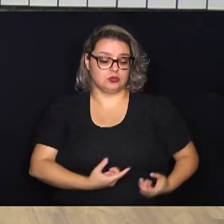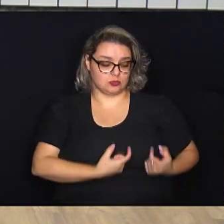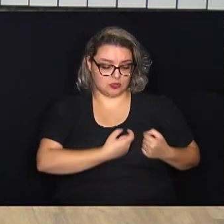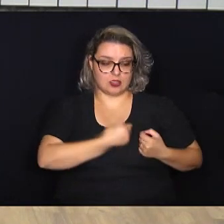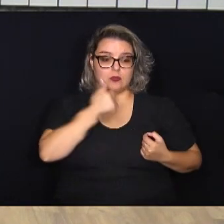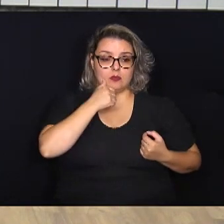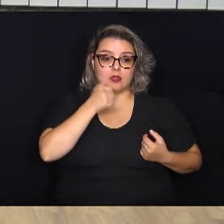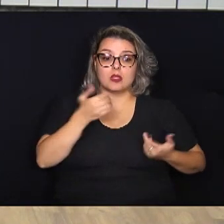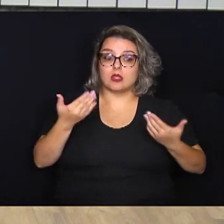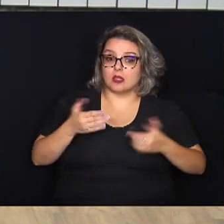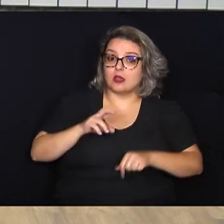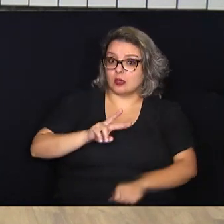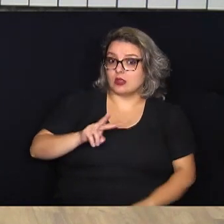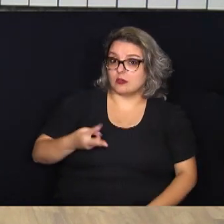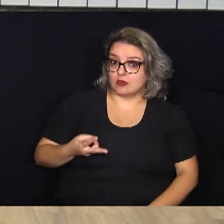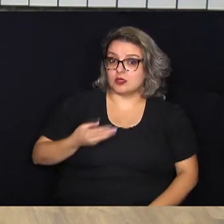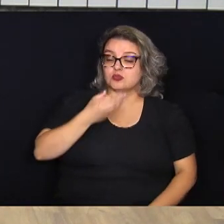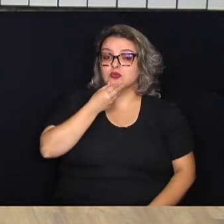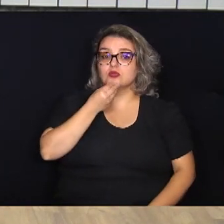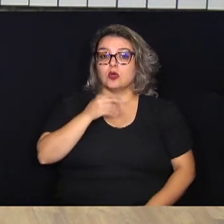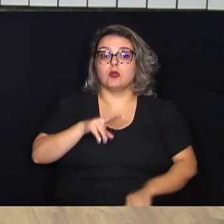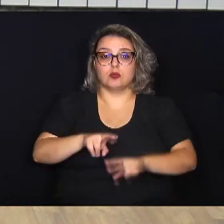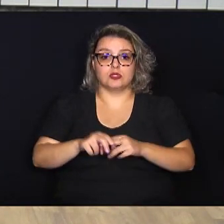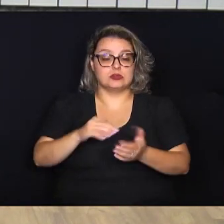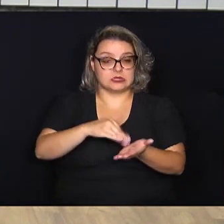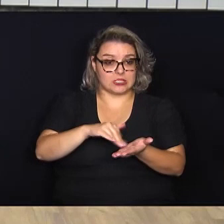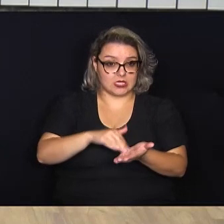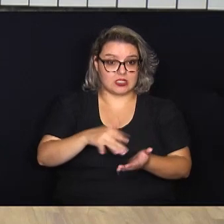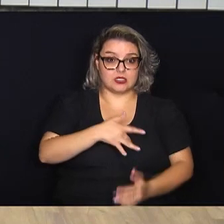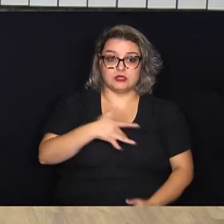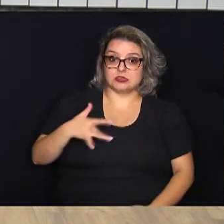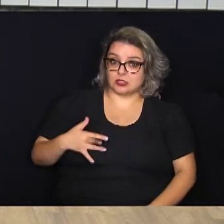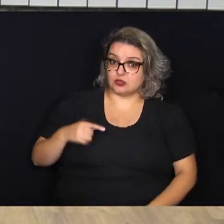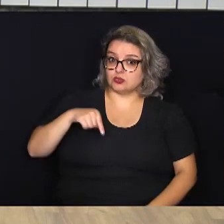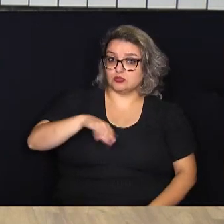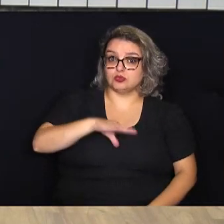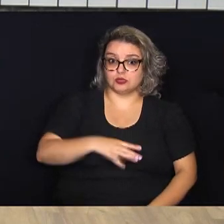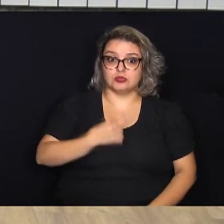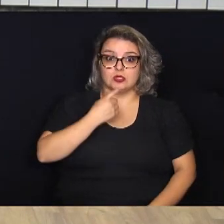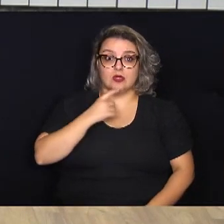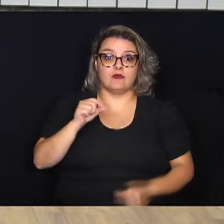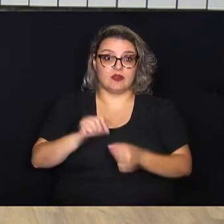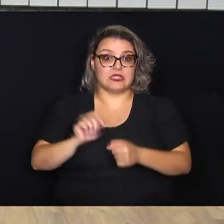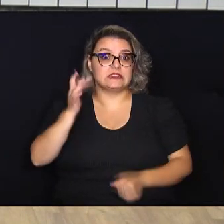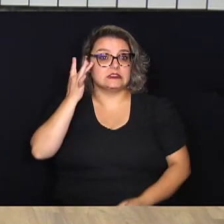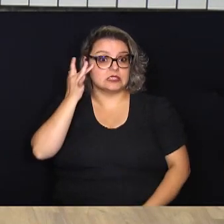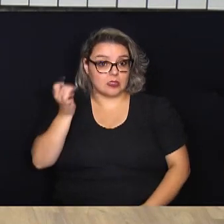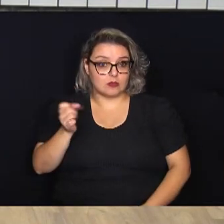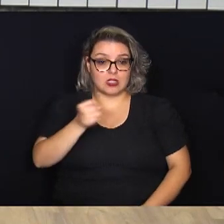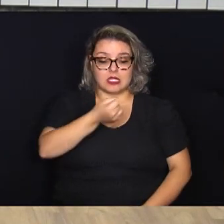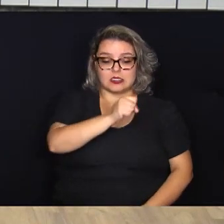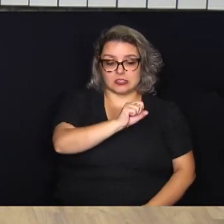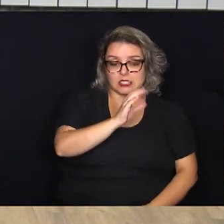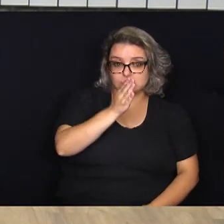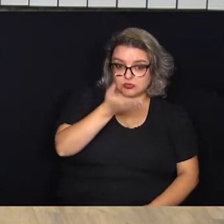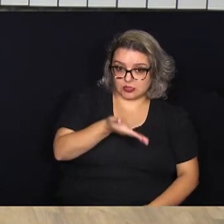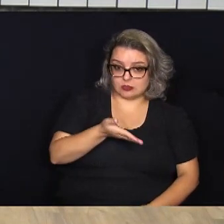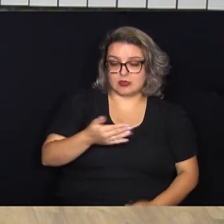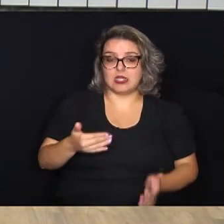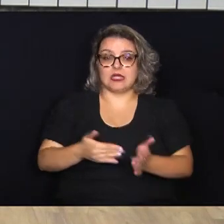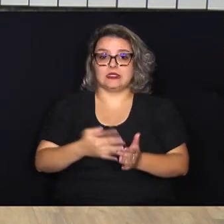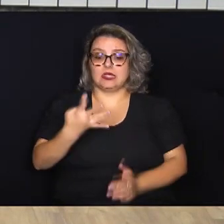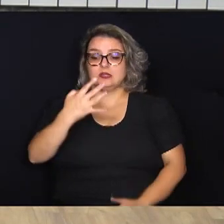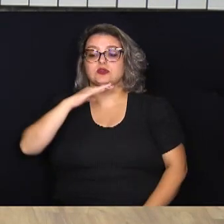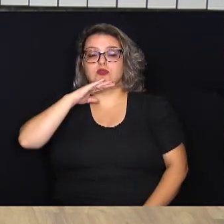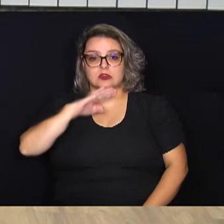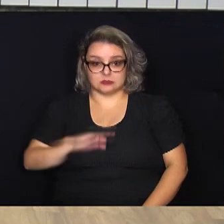dos homens. Por isso, a Secretaria de Saúde de Campinas realiza amanhã, das 8h30 às 4h da